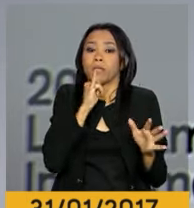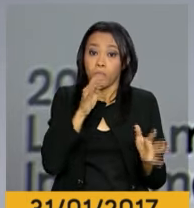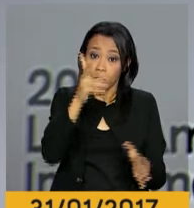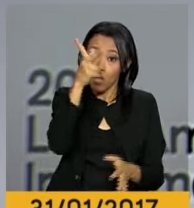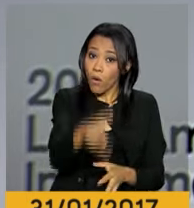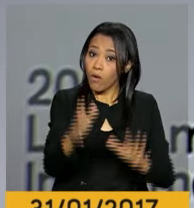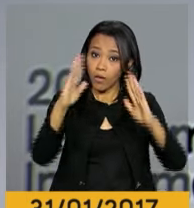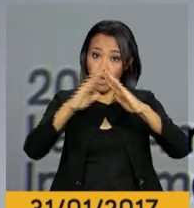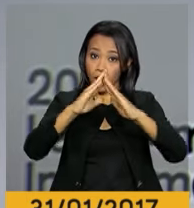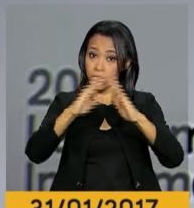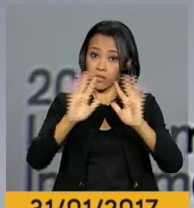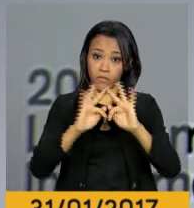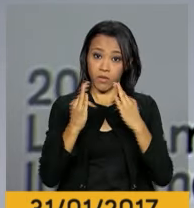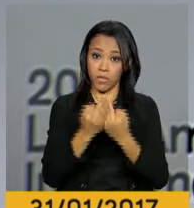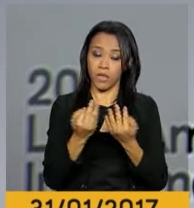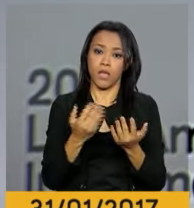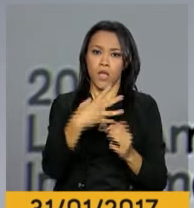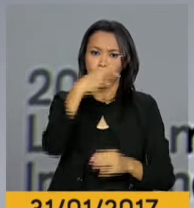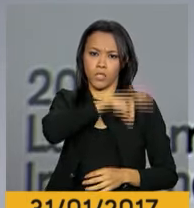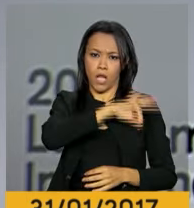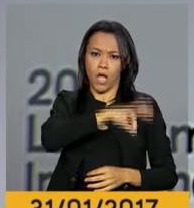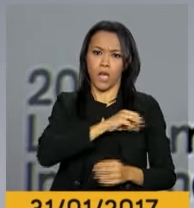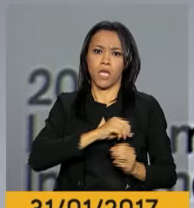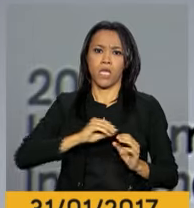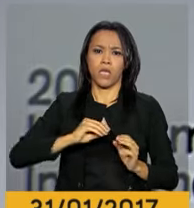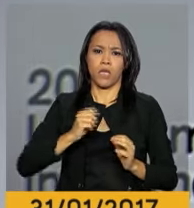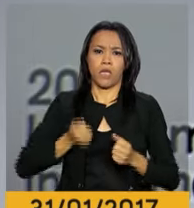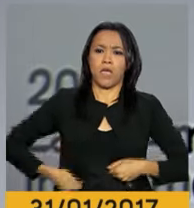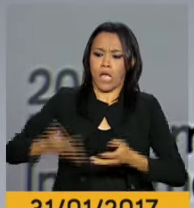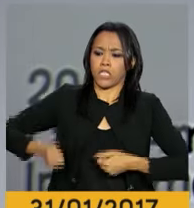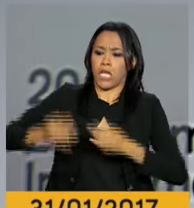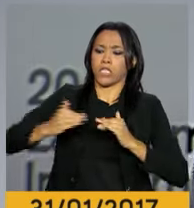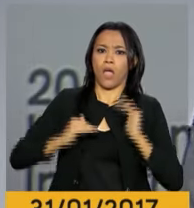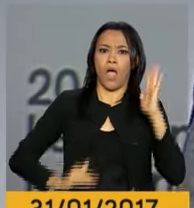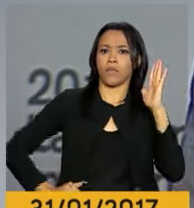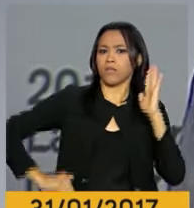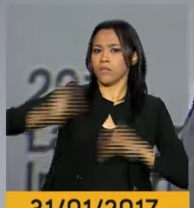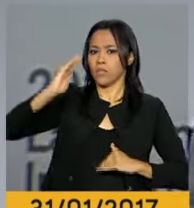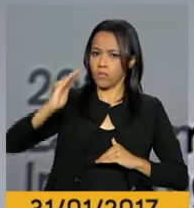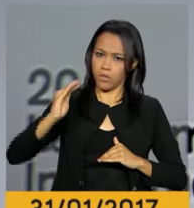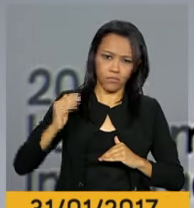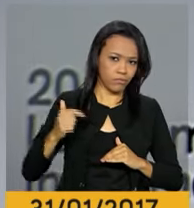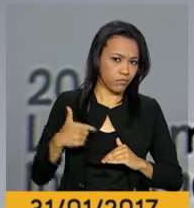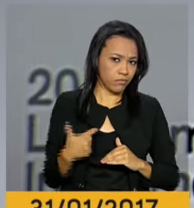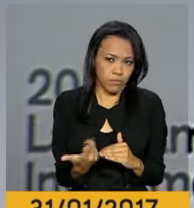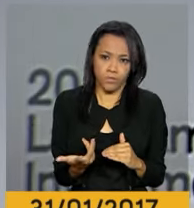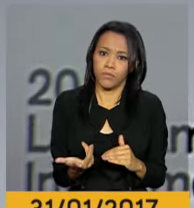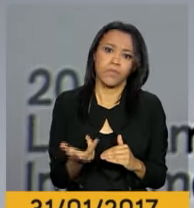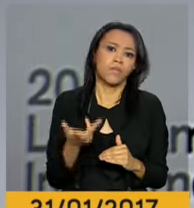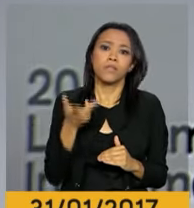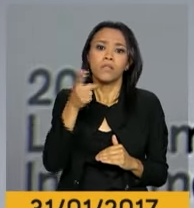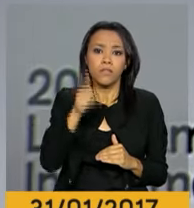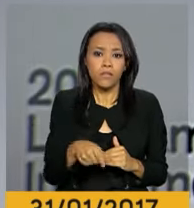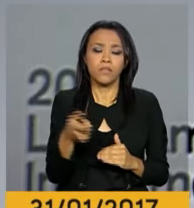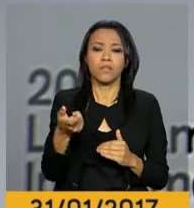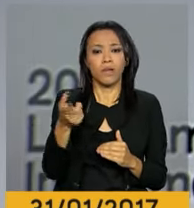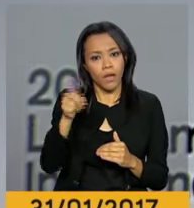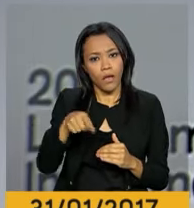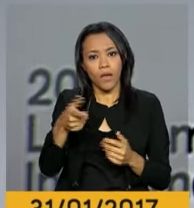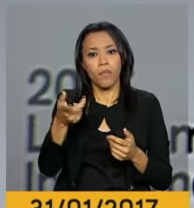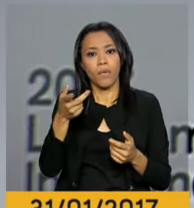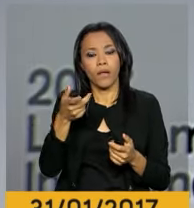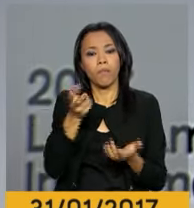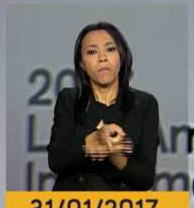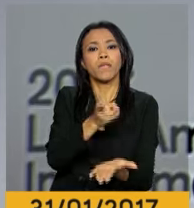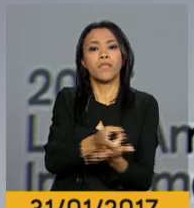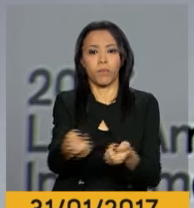podemos gastar mais do que aquilo que arrecadamos esta é a regra do equilíbrio econômico financeiro